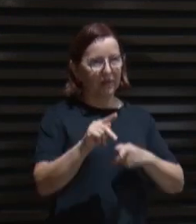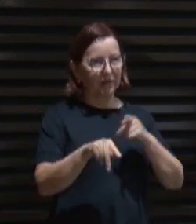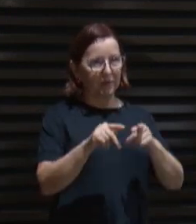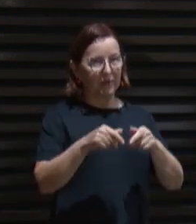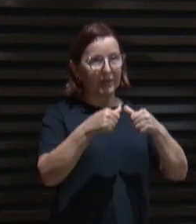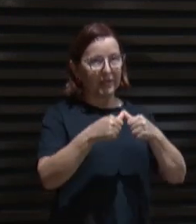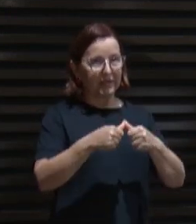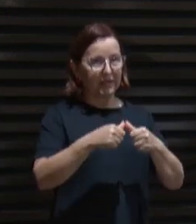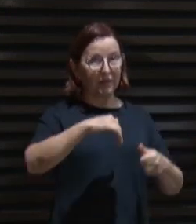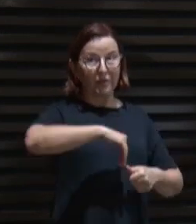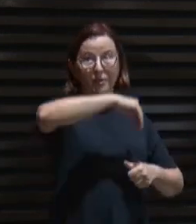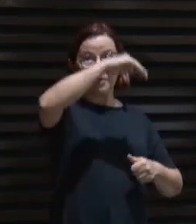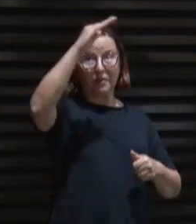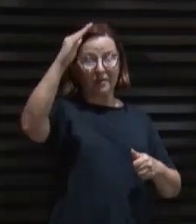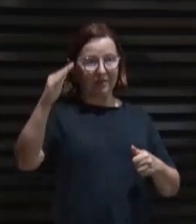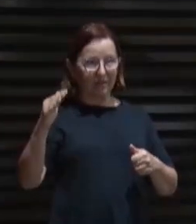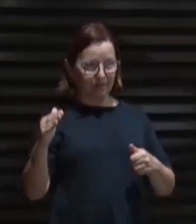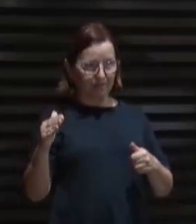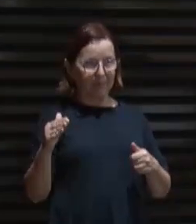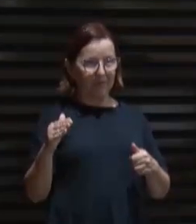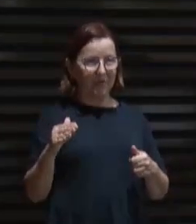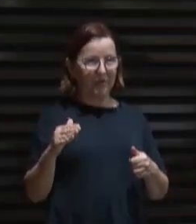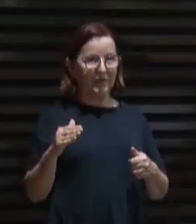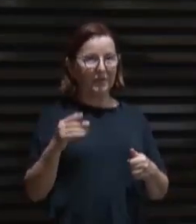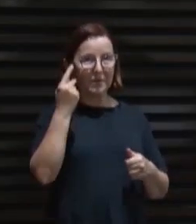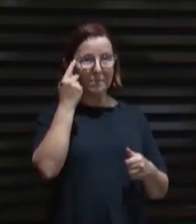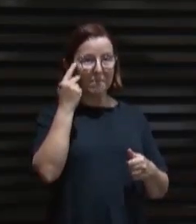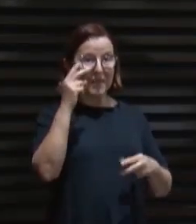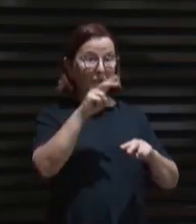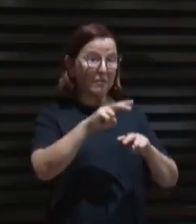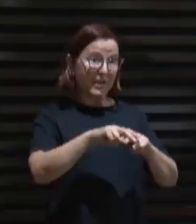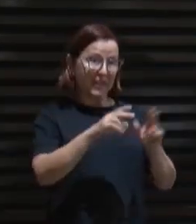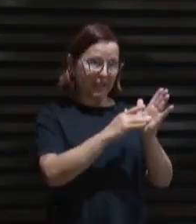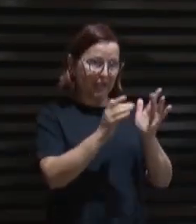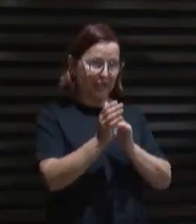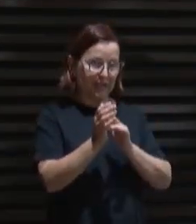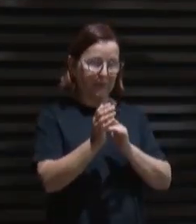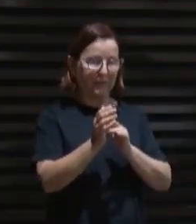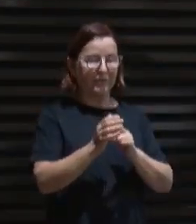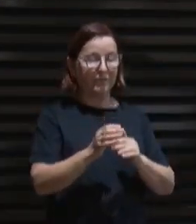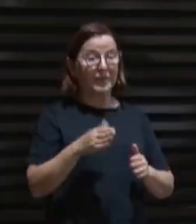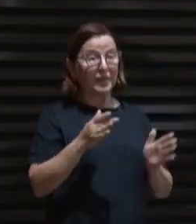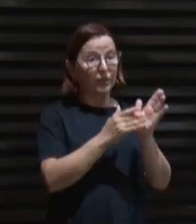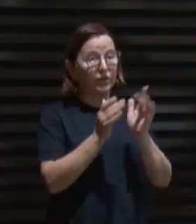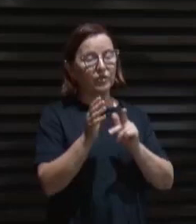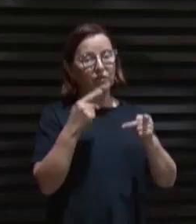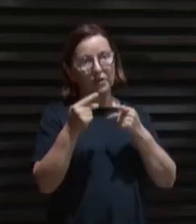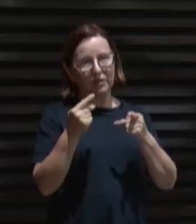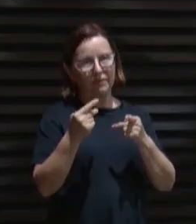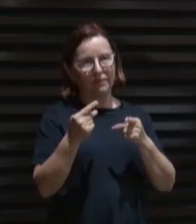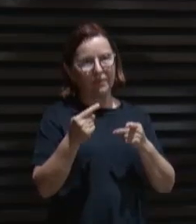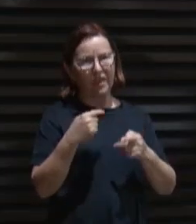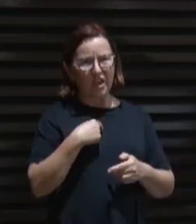das Oliveiras, no jardim do Getsêmani, prendendo Jesus. Era muita gente. Então Jesus disse assim: olha, eu estava todos